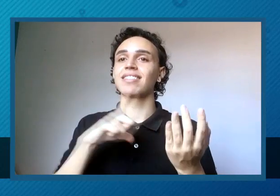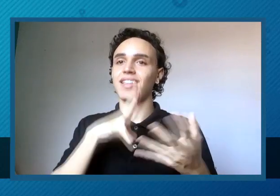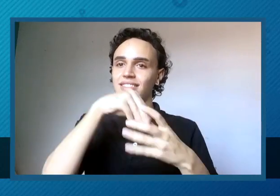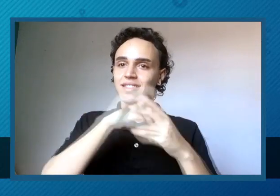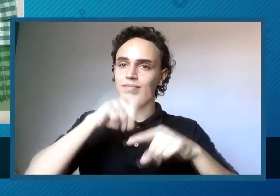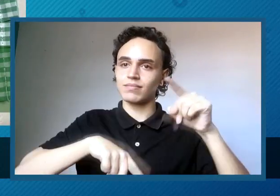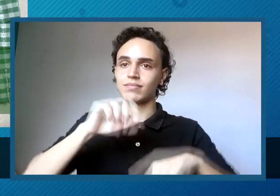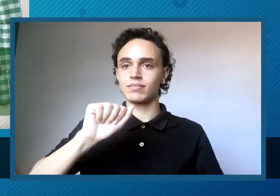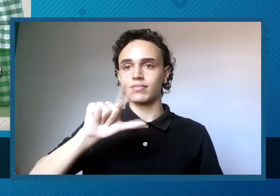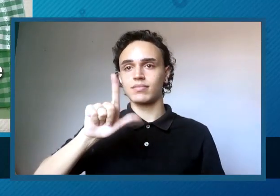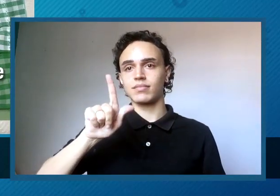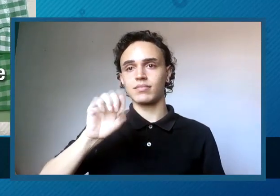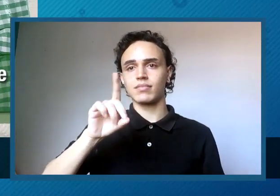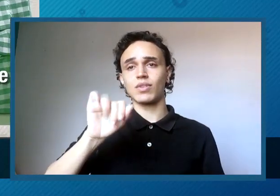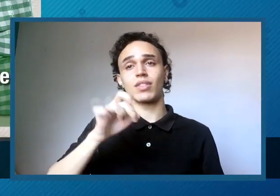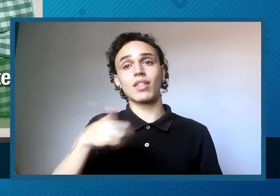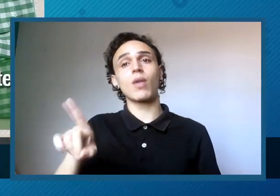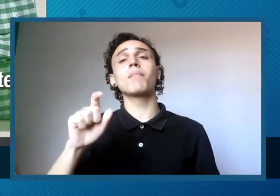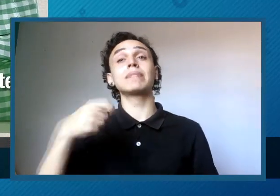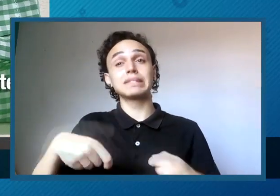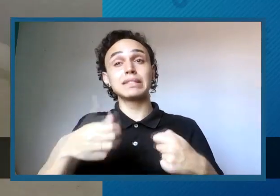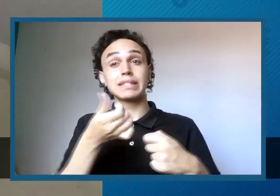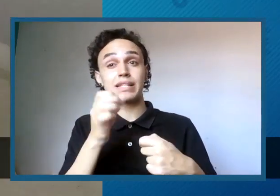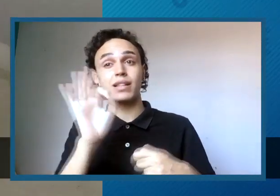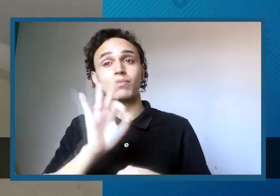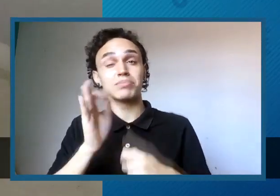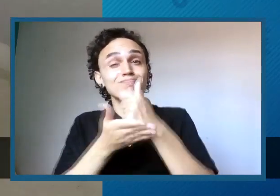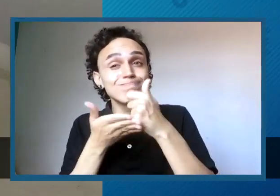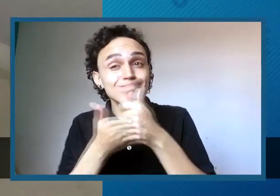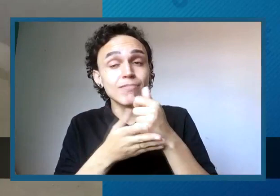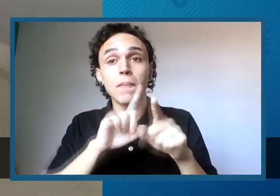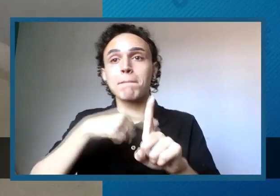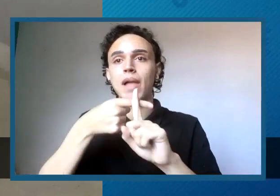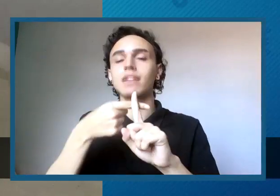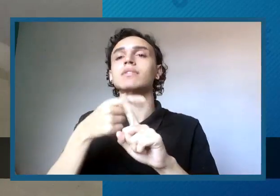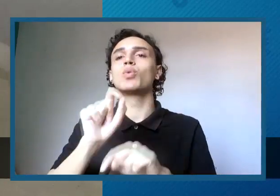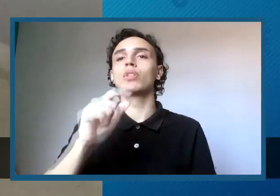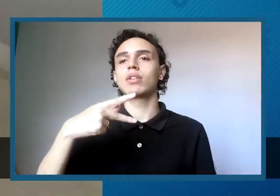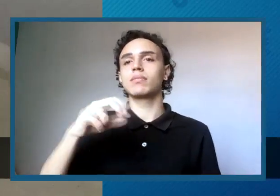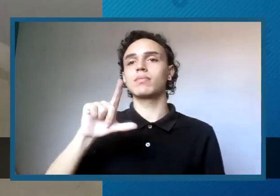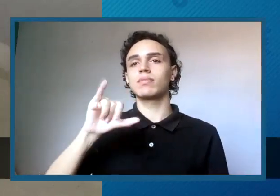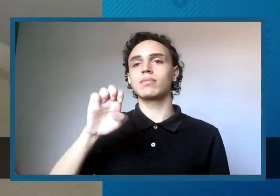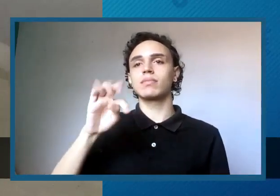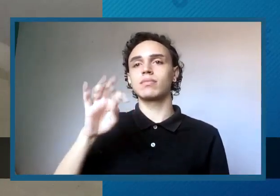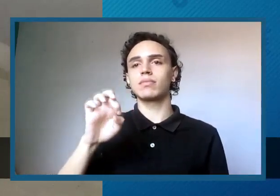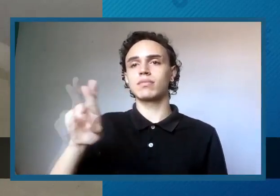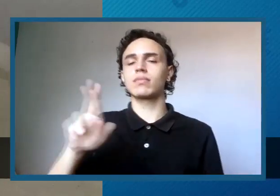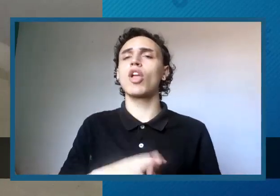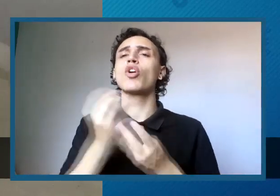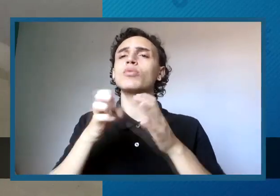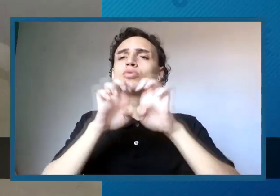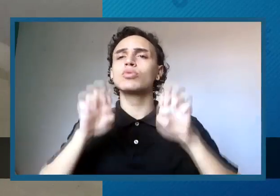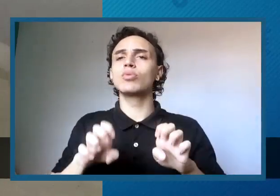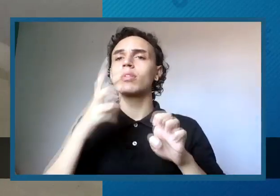gente sugere o uso de um filtro. As toalhas reutilizáveis para limpar cozinha têm